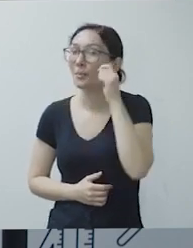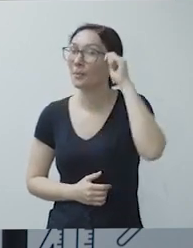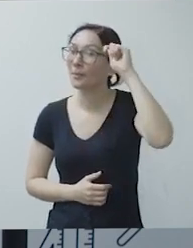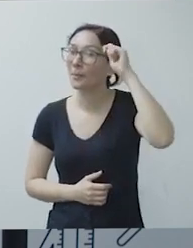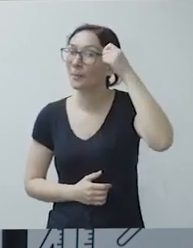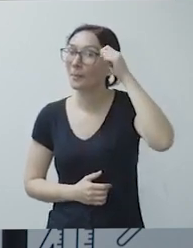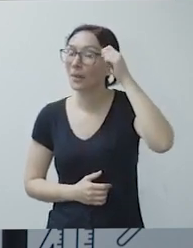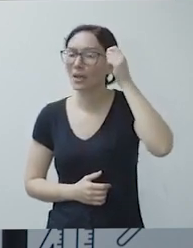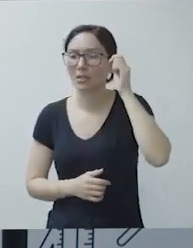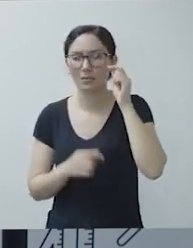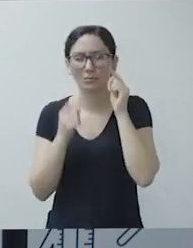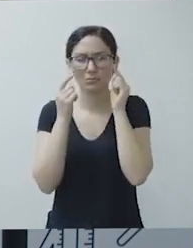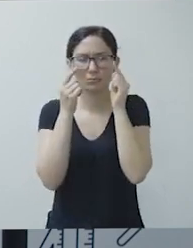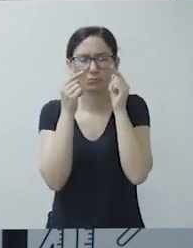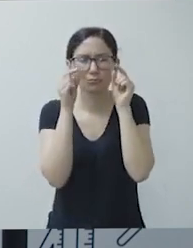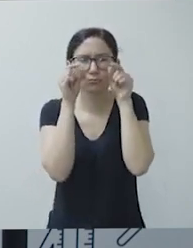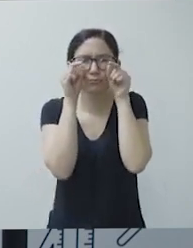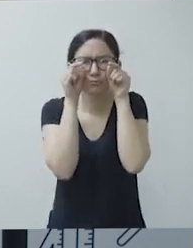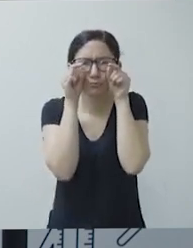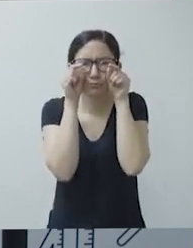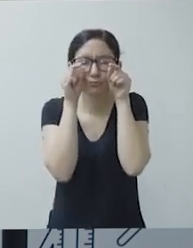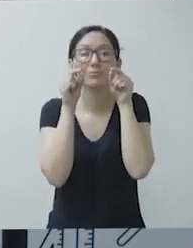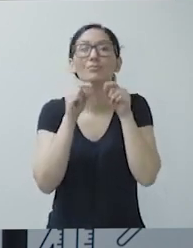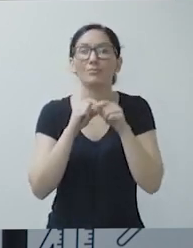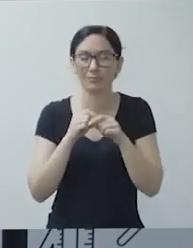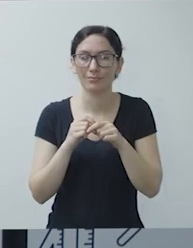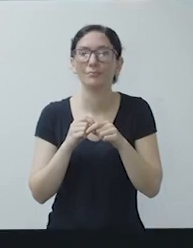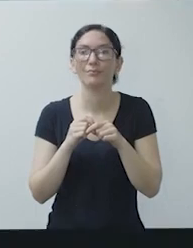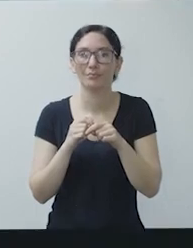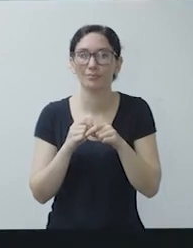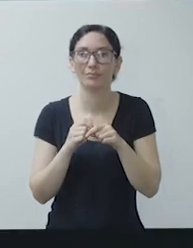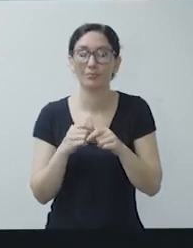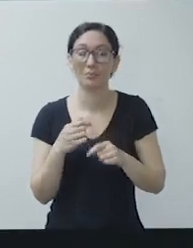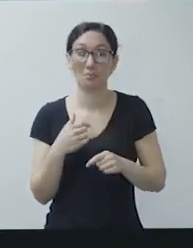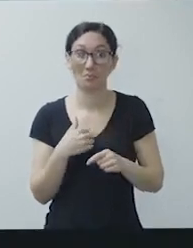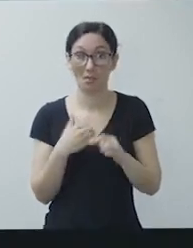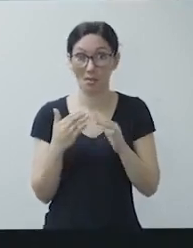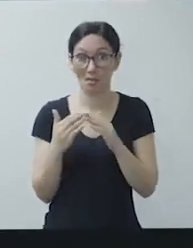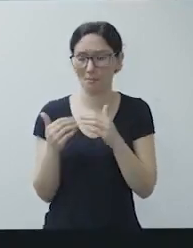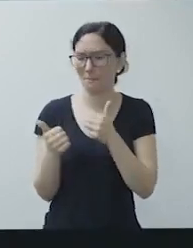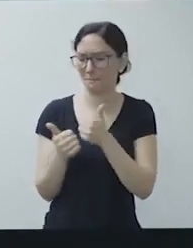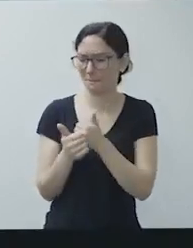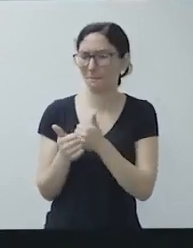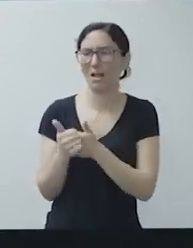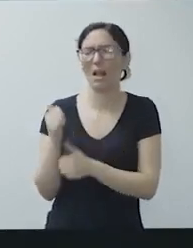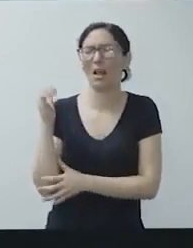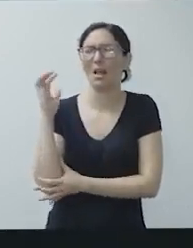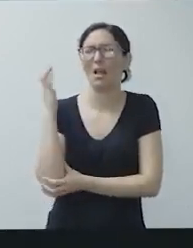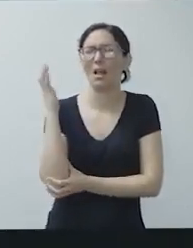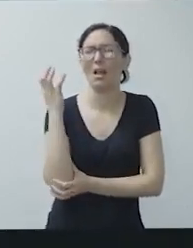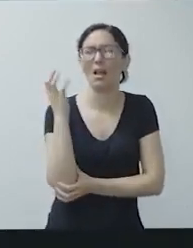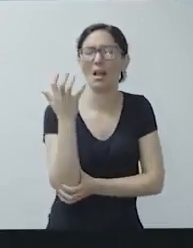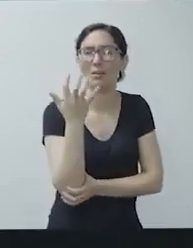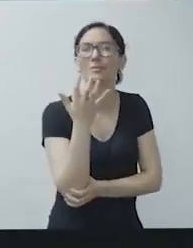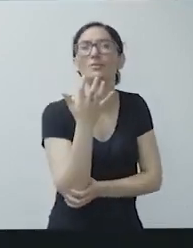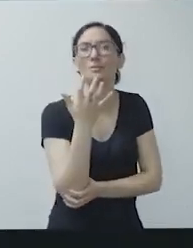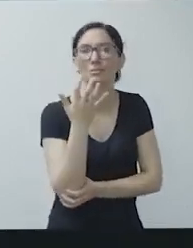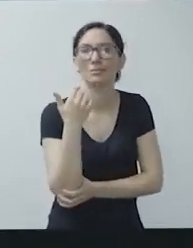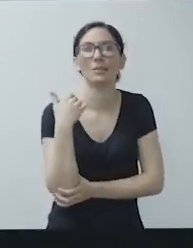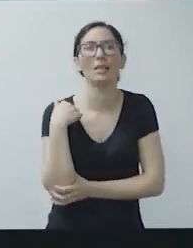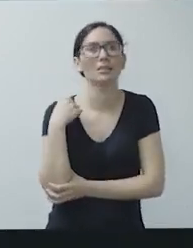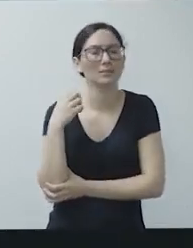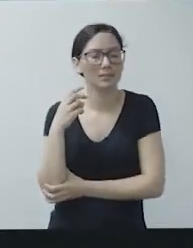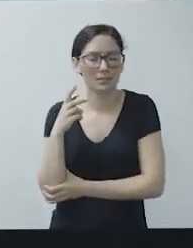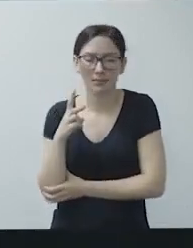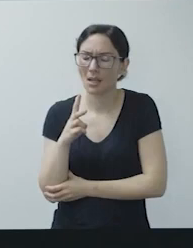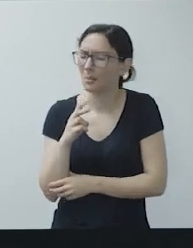seus olhinhos. Vocês já perceberam? Lá perto da minha casa tem bastante árvore. E aí eu